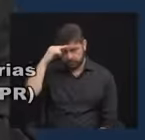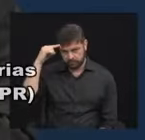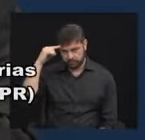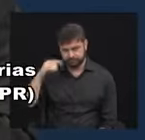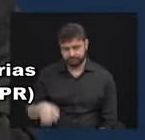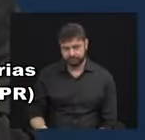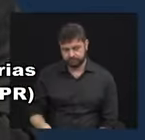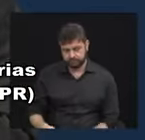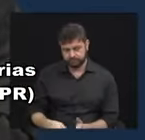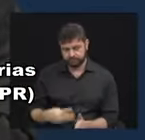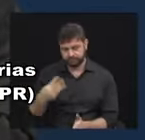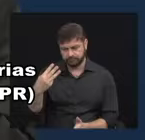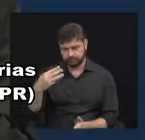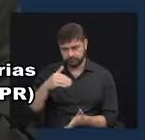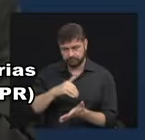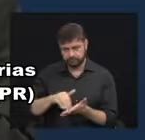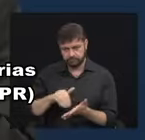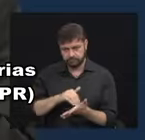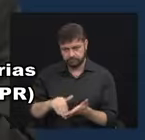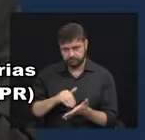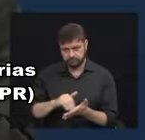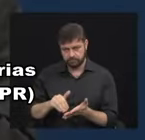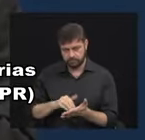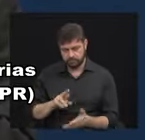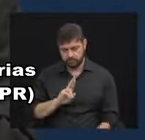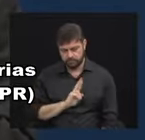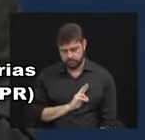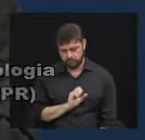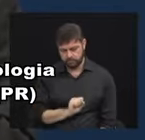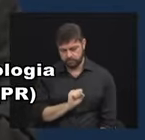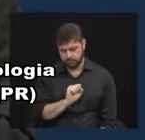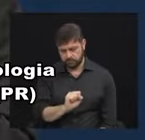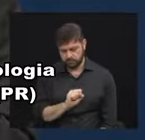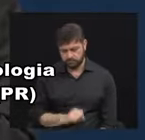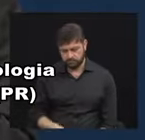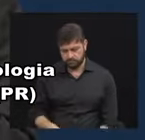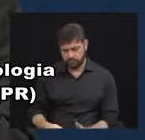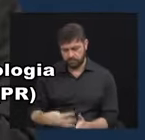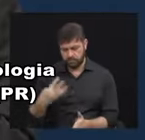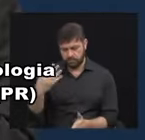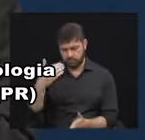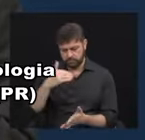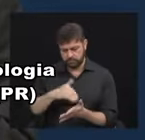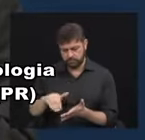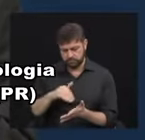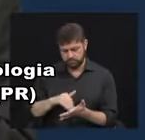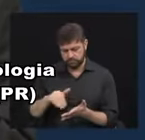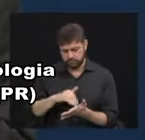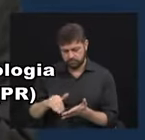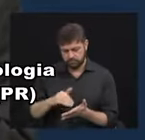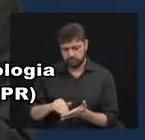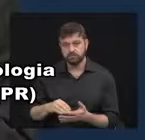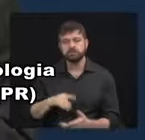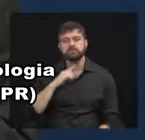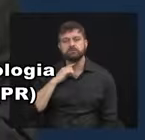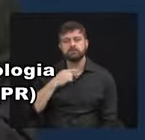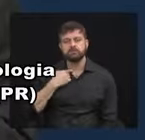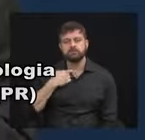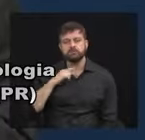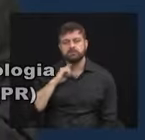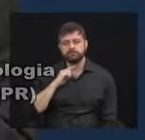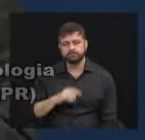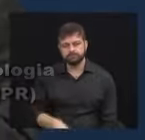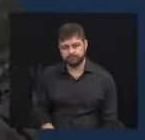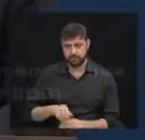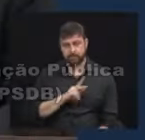A Comissão Especial de Honrarias continua com o vereador professor Alberto, que também assume a presidência da Comissão Permanente de Ciência e